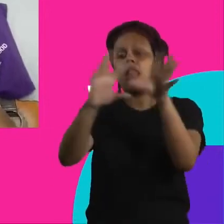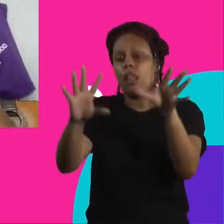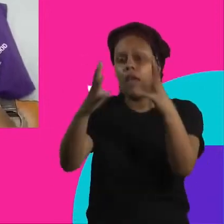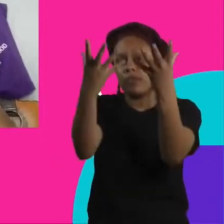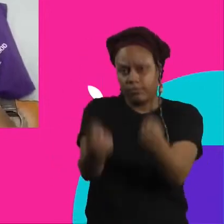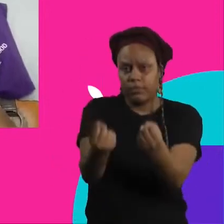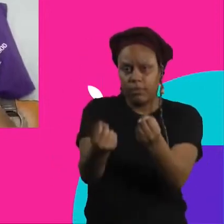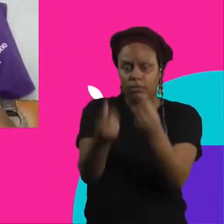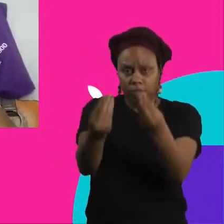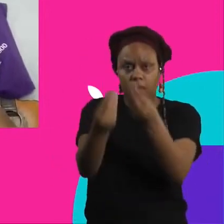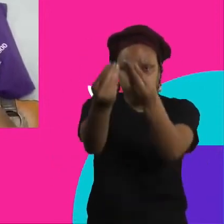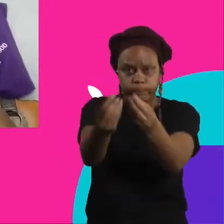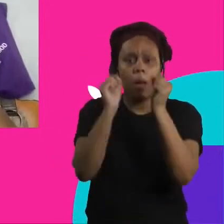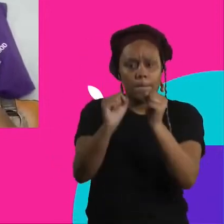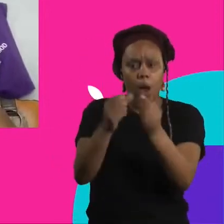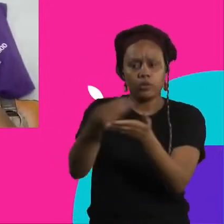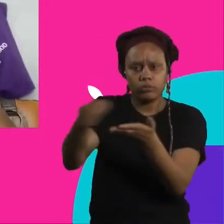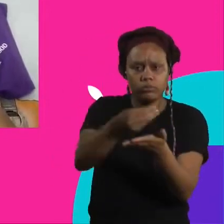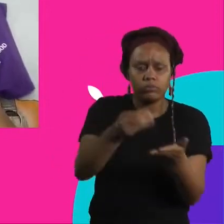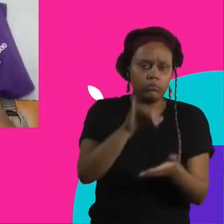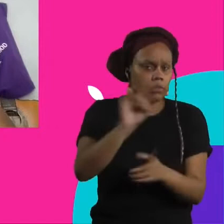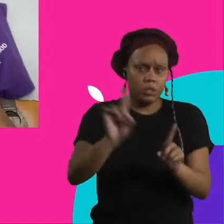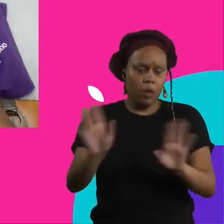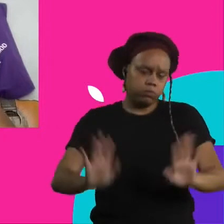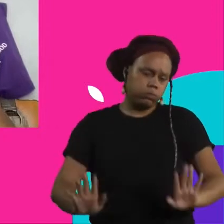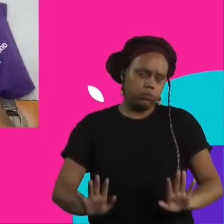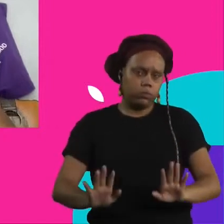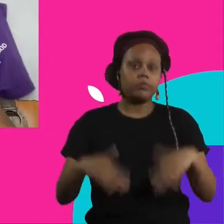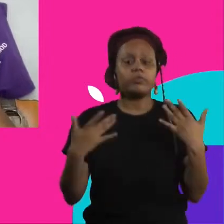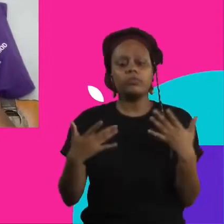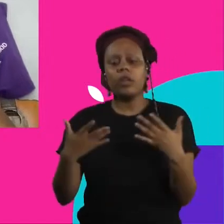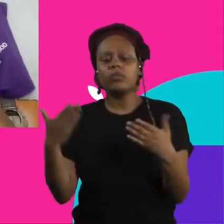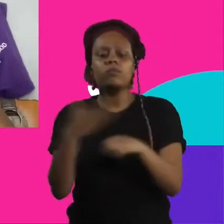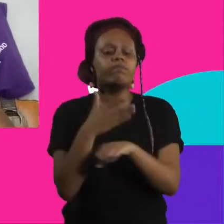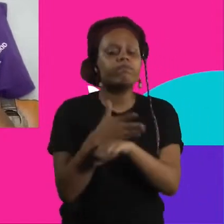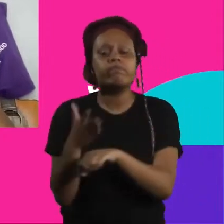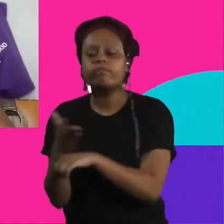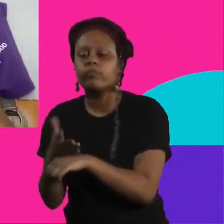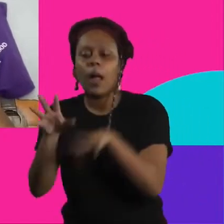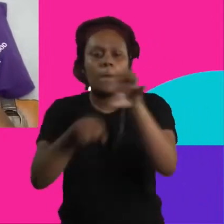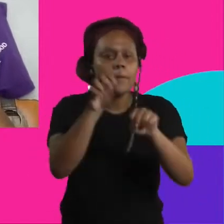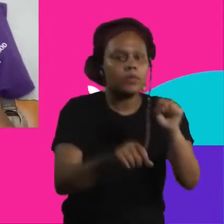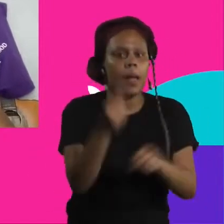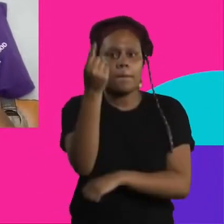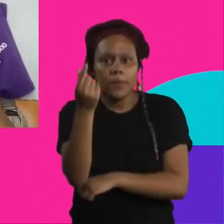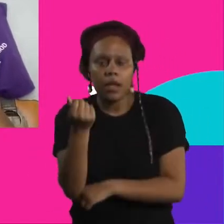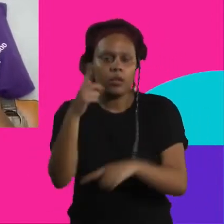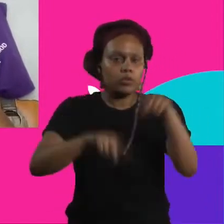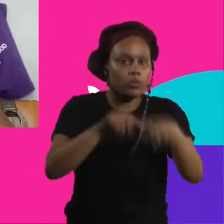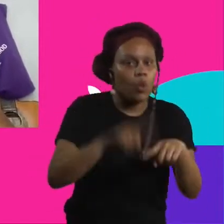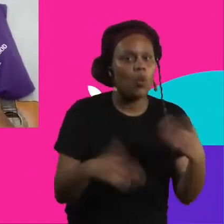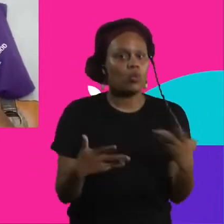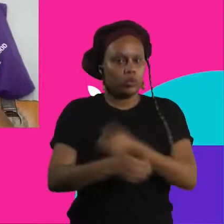vai pressionar os bancos a buscarem ofertas melhores, produtos melhores, condições melhores, preços melhores,